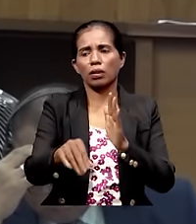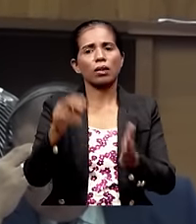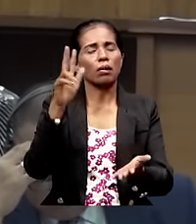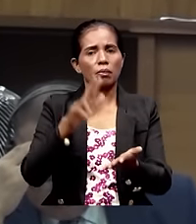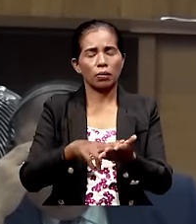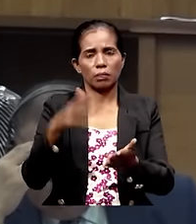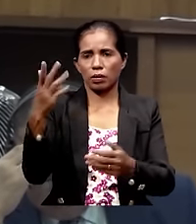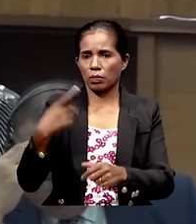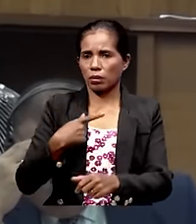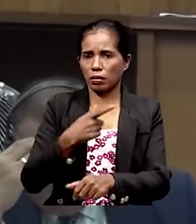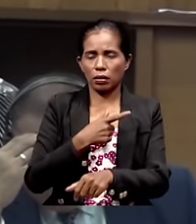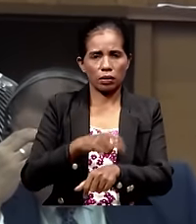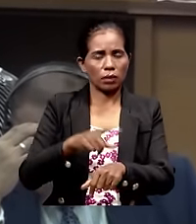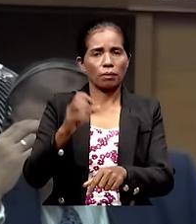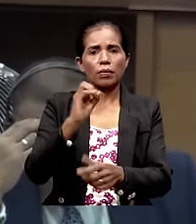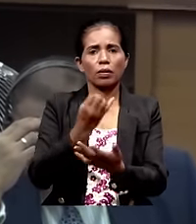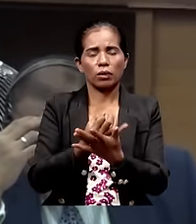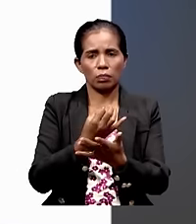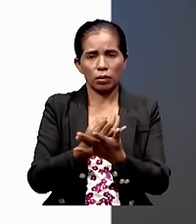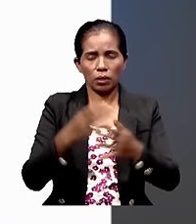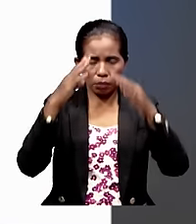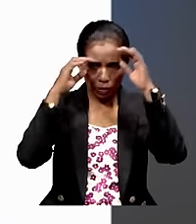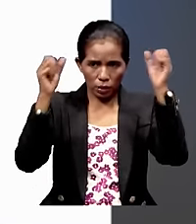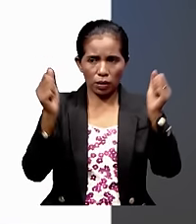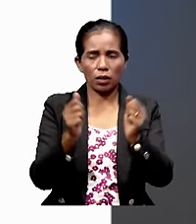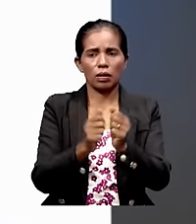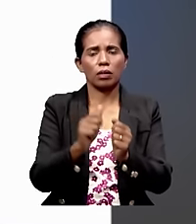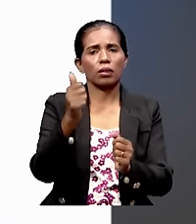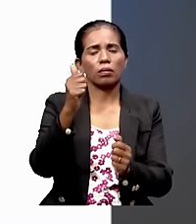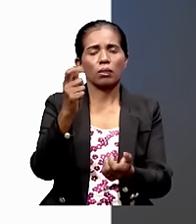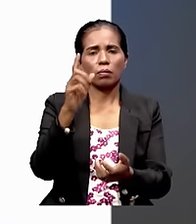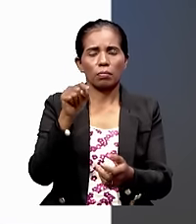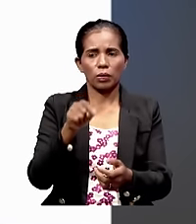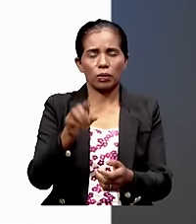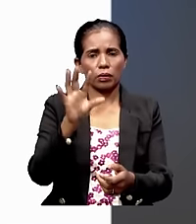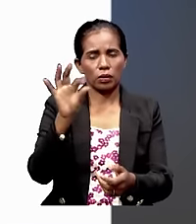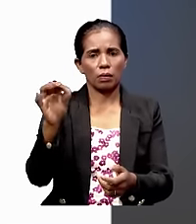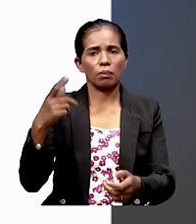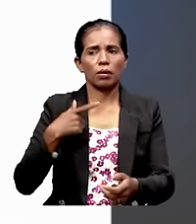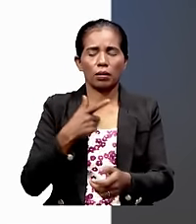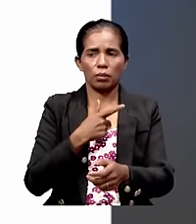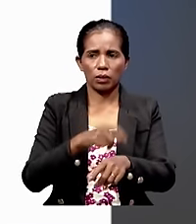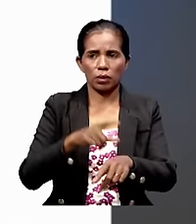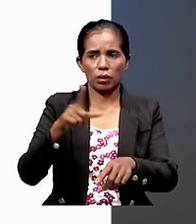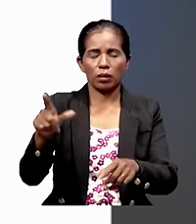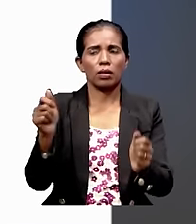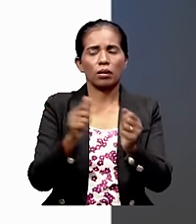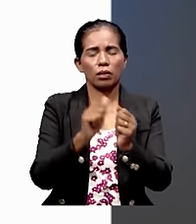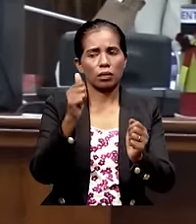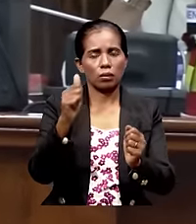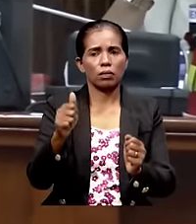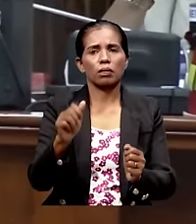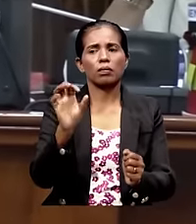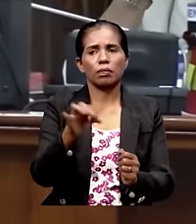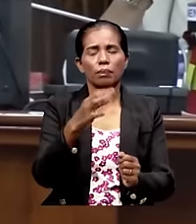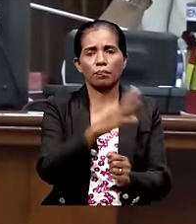e a Parlamento Nasional. Orçamento ba Presidência República hamutuk tokon sanulu pontusia, no Parlamento Nasional tokon sanulu Racing itu pontu balu.